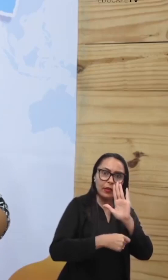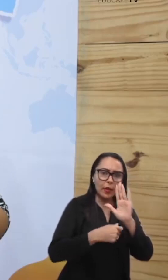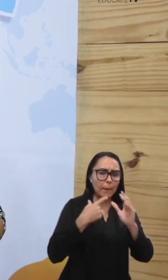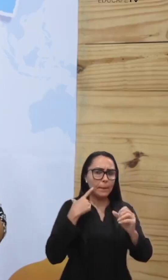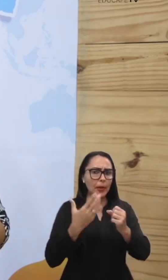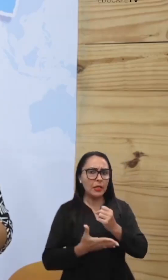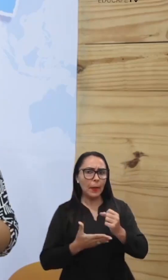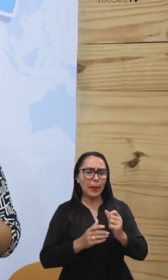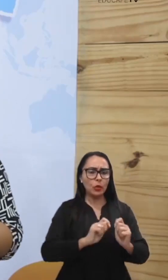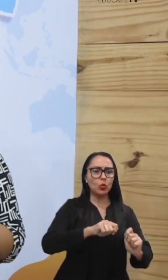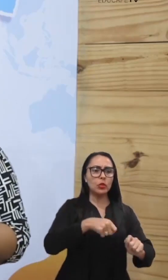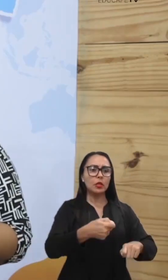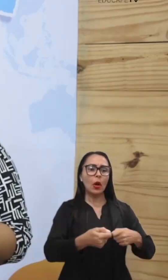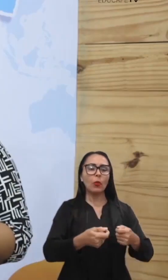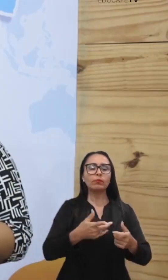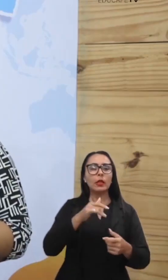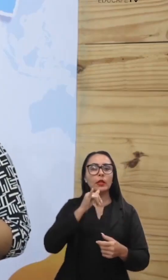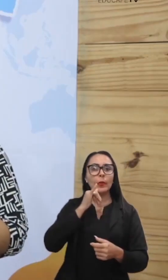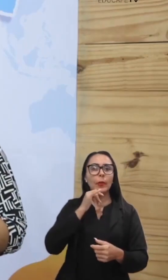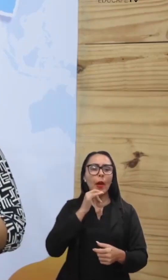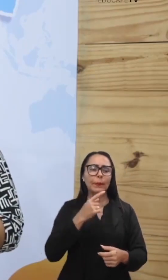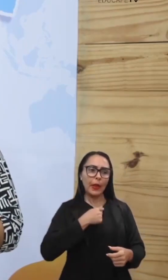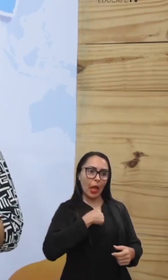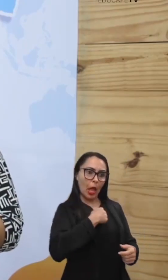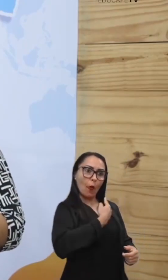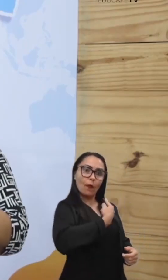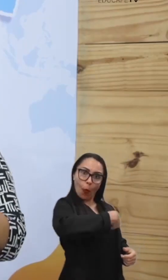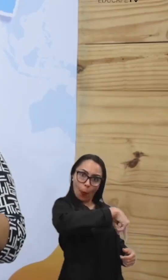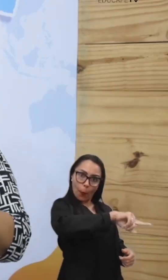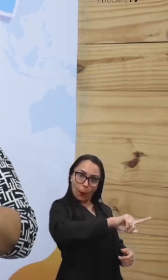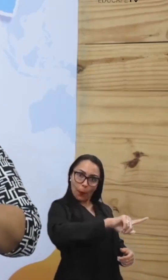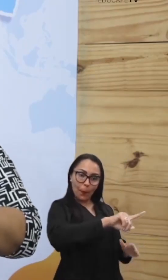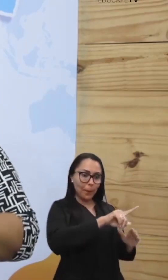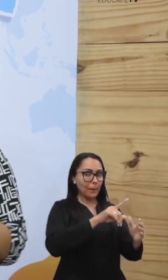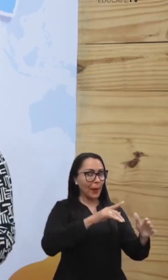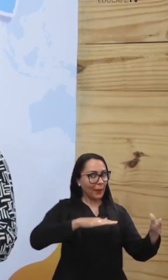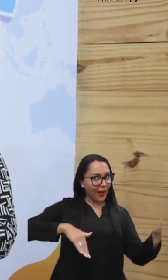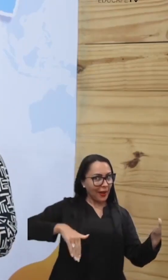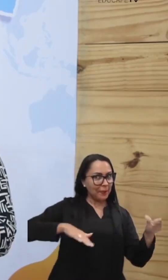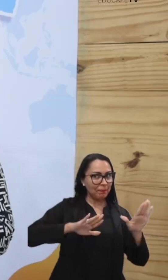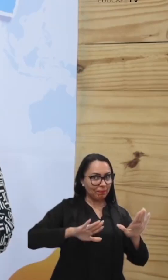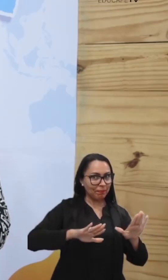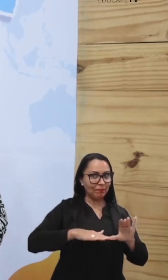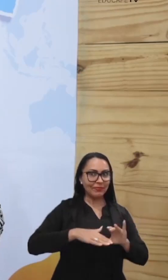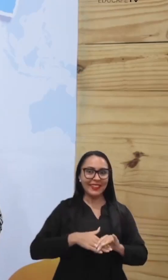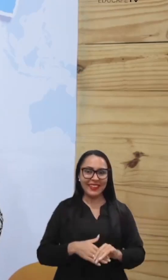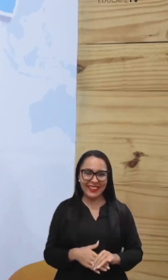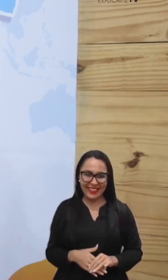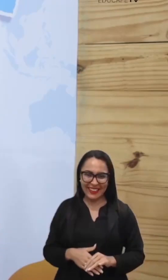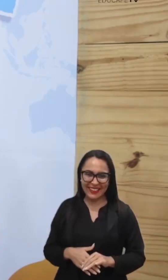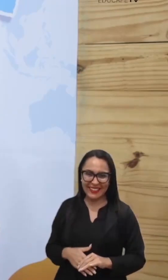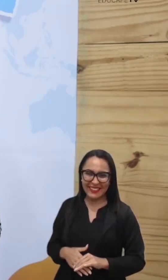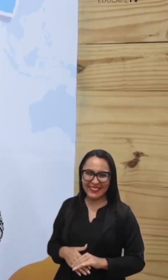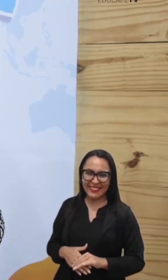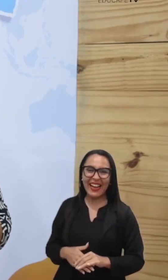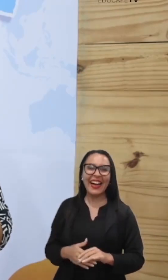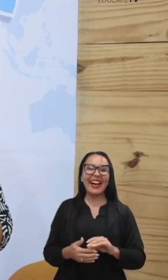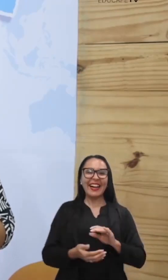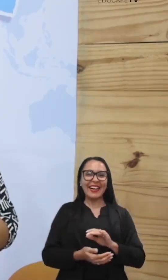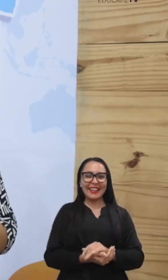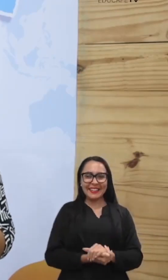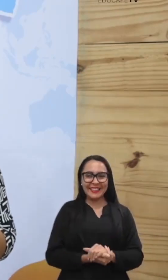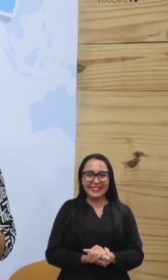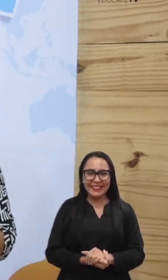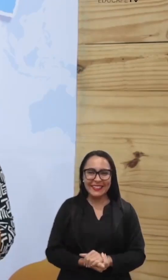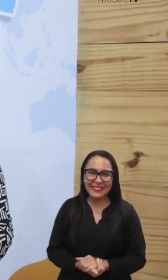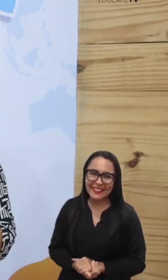basicamente o sinal. Por exemplo, se eu digo eu vou para a praia. Eita, Roberta, desculpa, eu fiz o sinal também. Eu vou